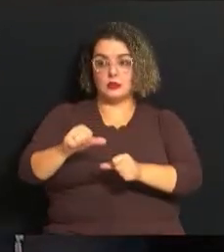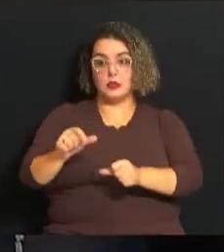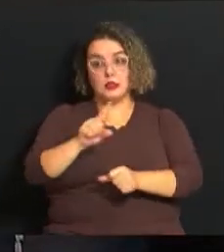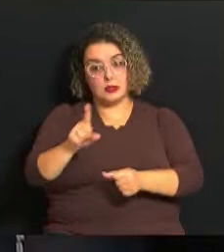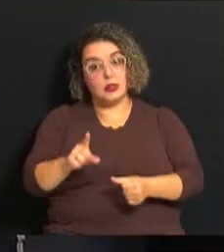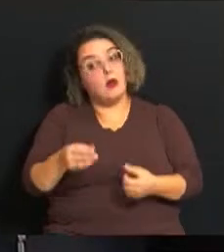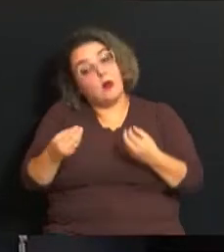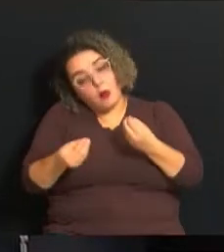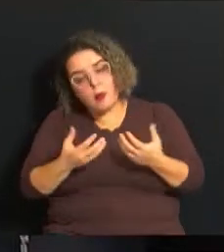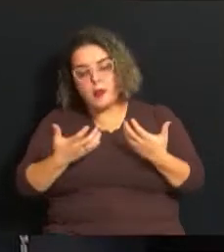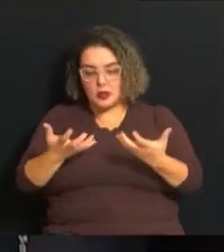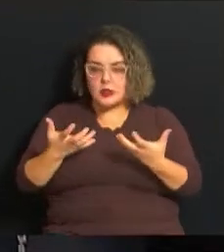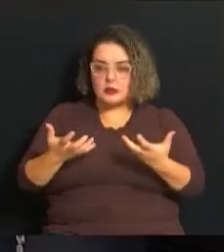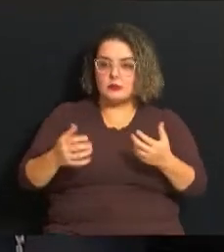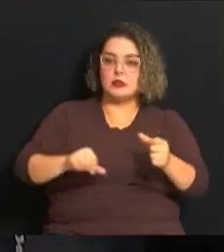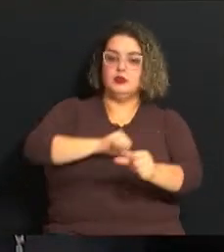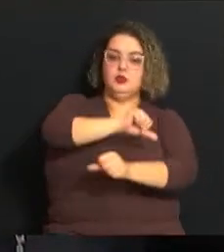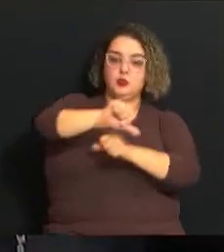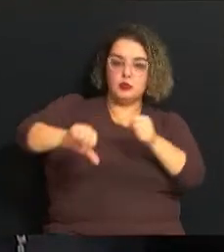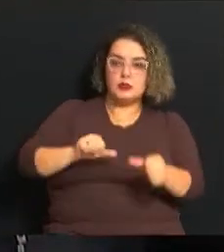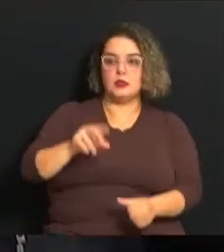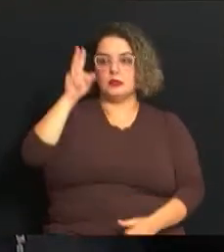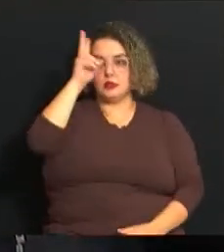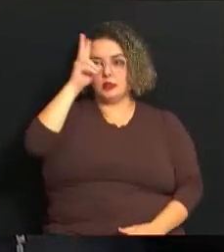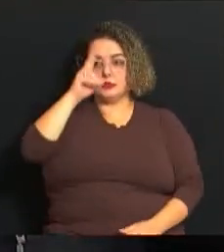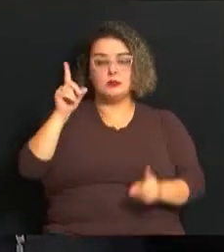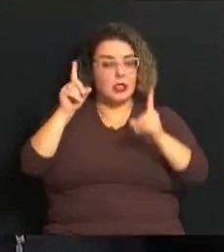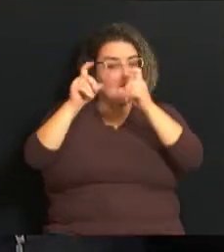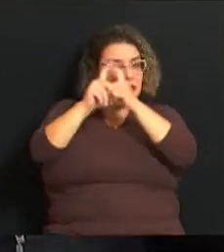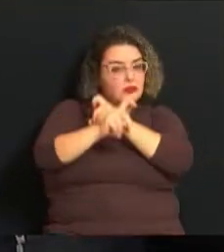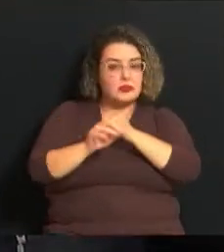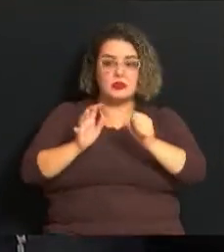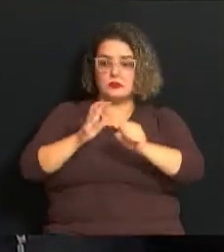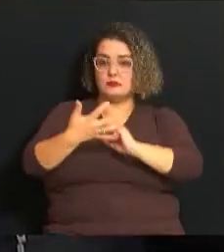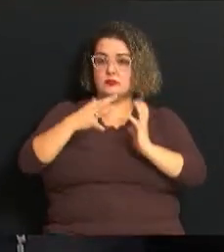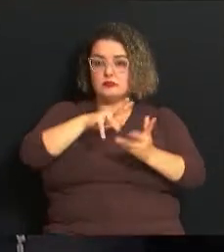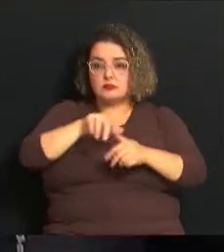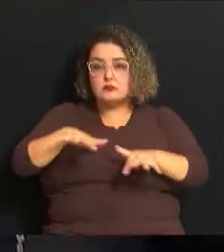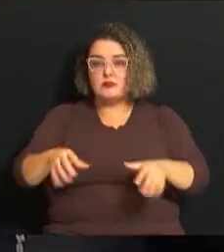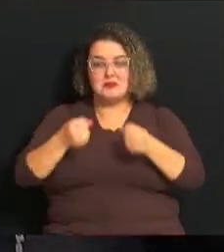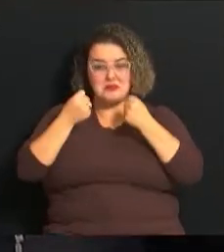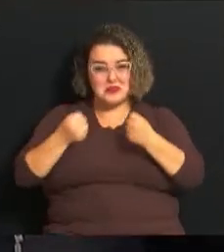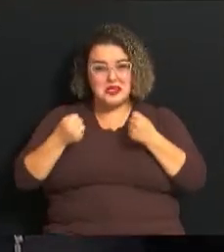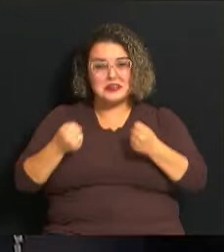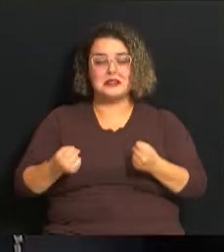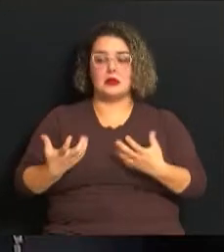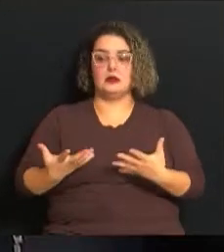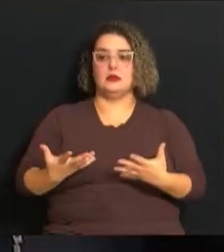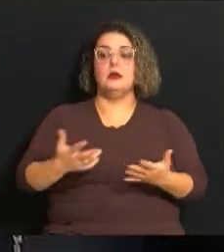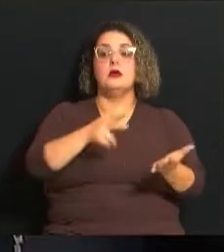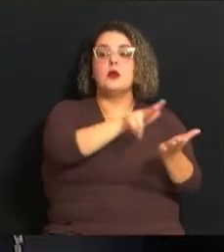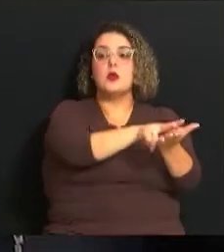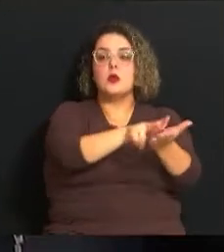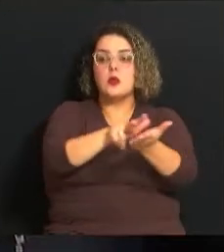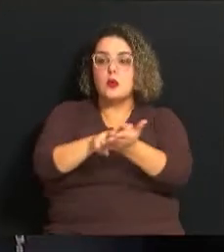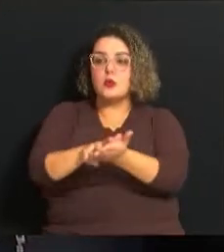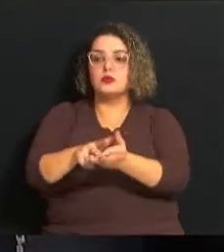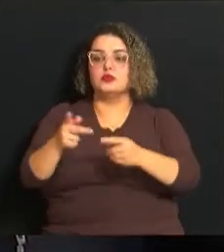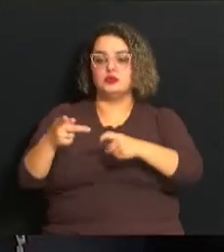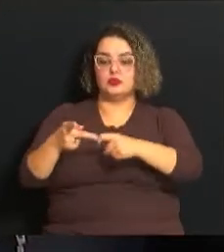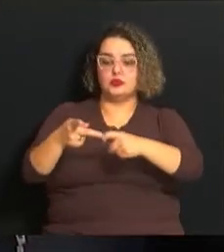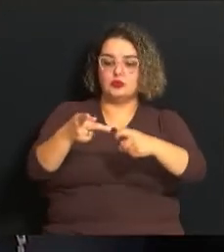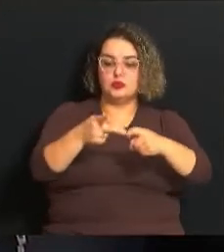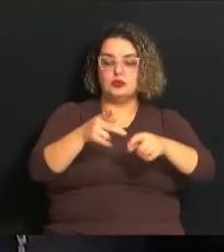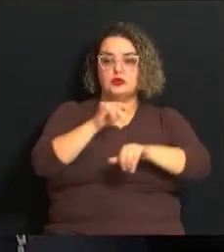mas estamos virando uma página difícil que foi essa pandemia, terrivelmente difícil, e com esses leitos de pediatria que o senhor anuncia